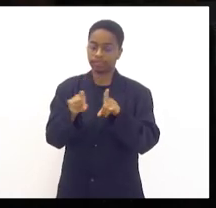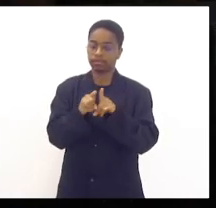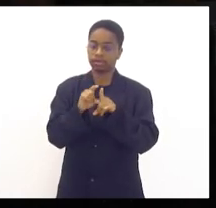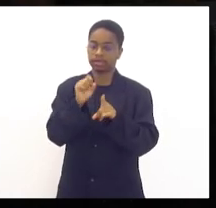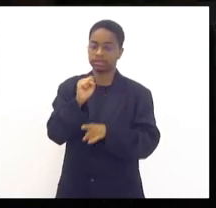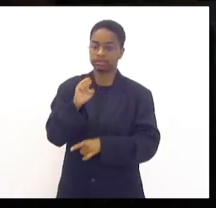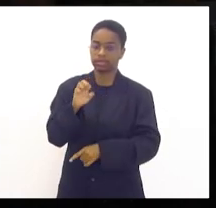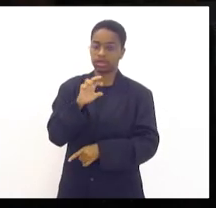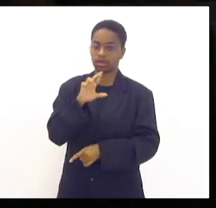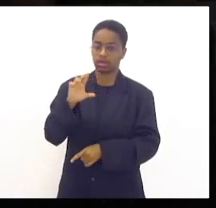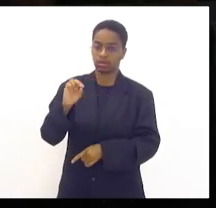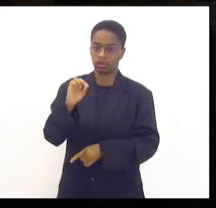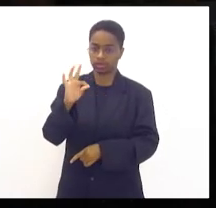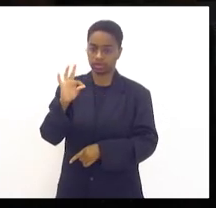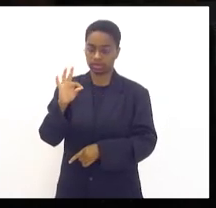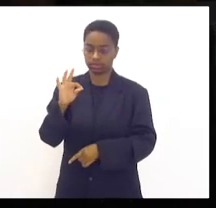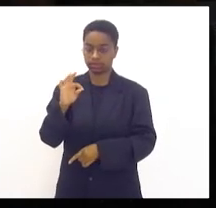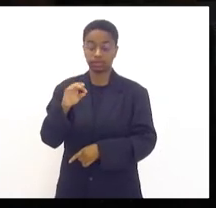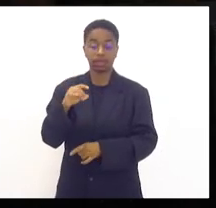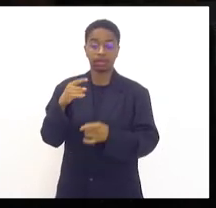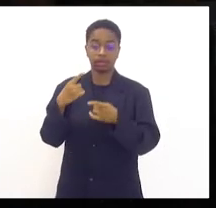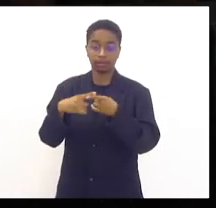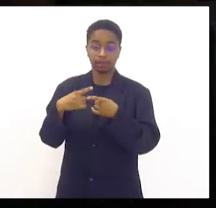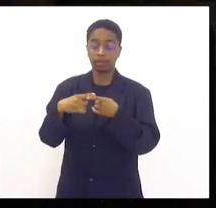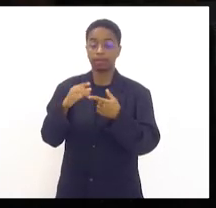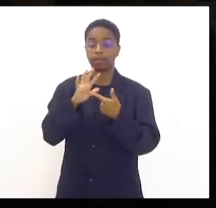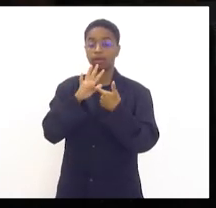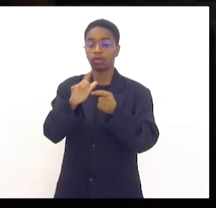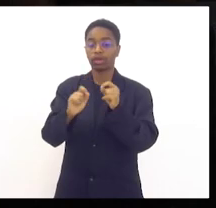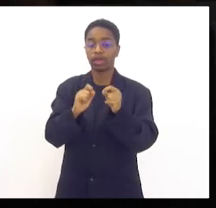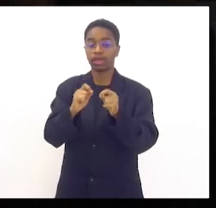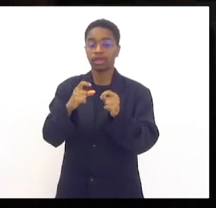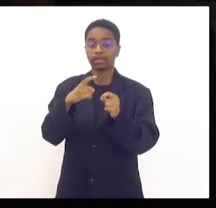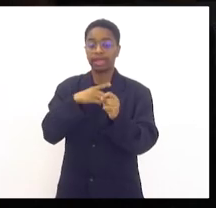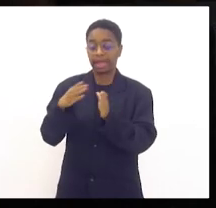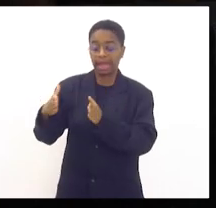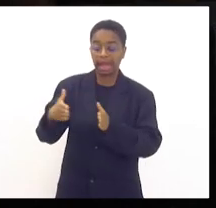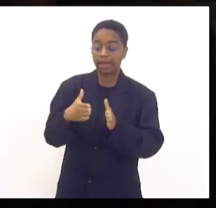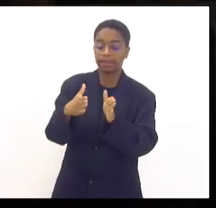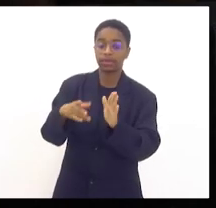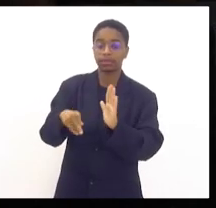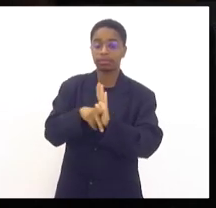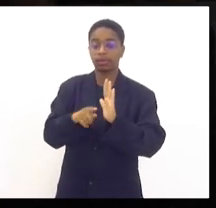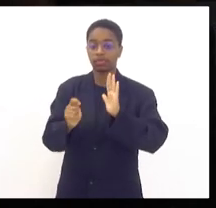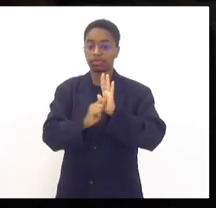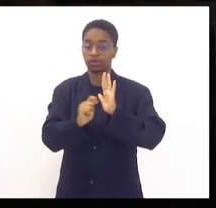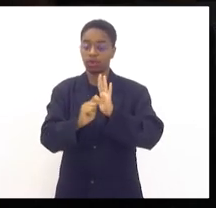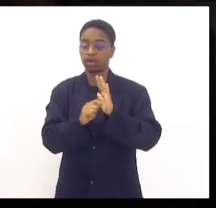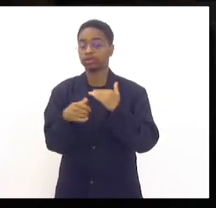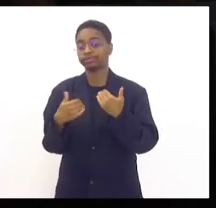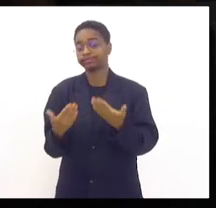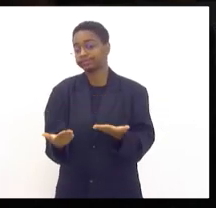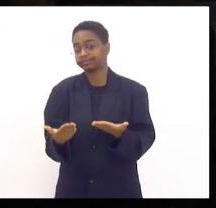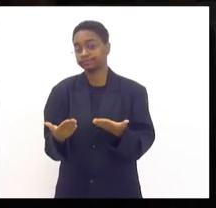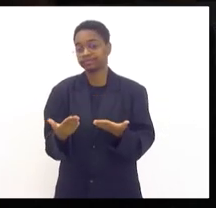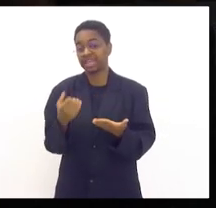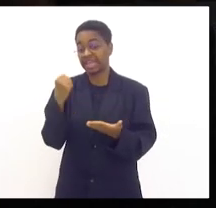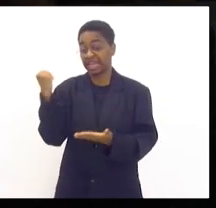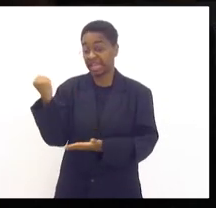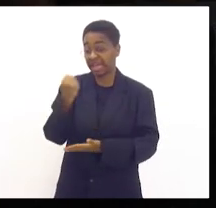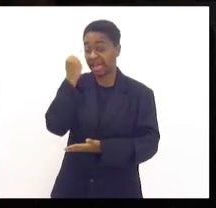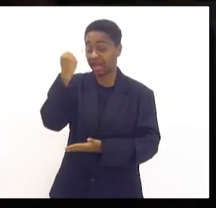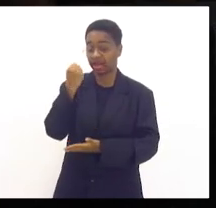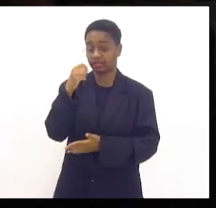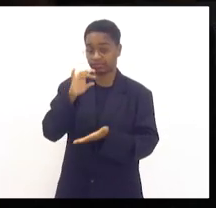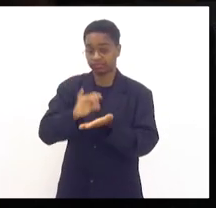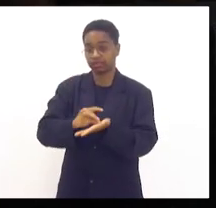né? Rota de passagem da droga. Então, eu acho que não tem nada mais tão grave no